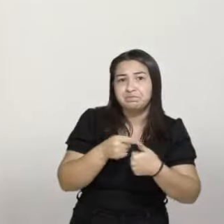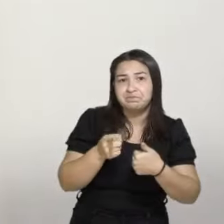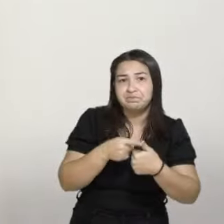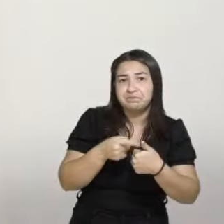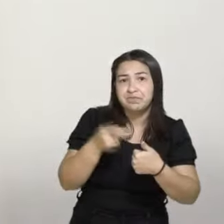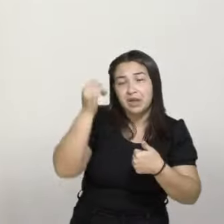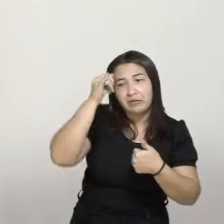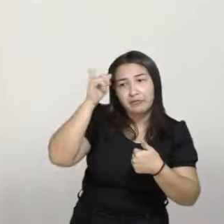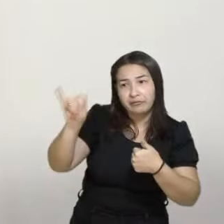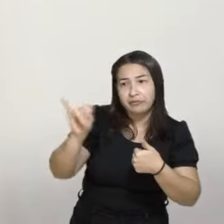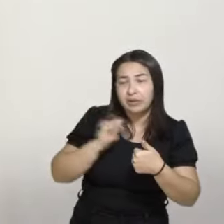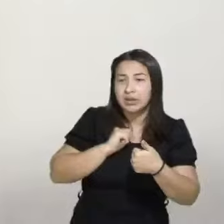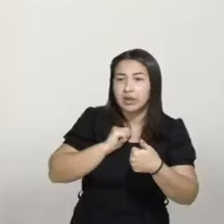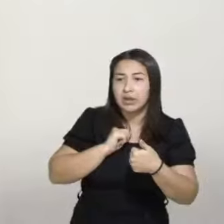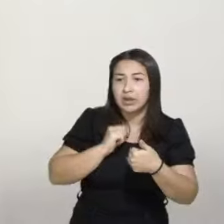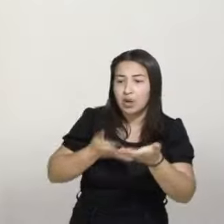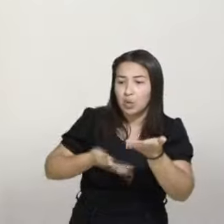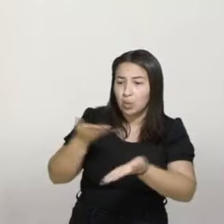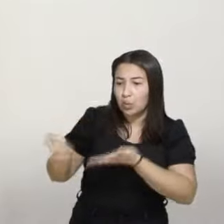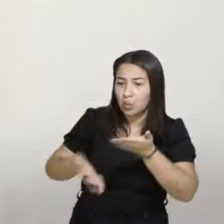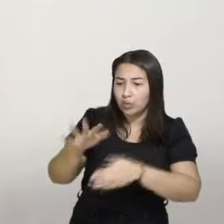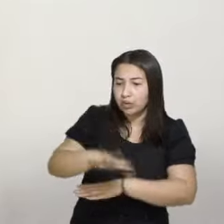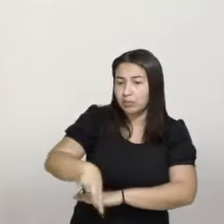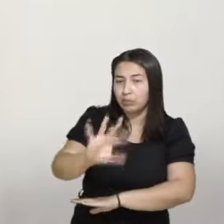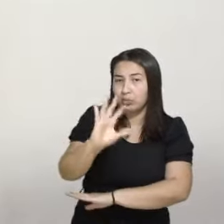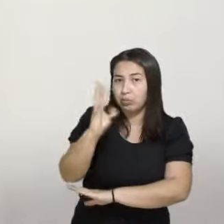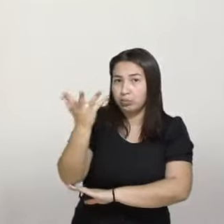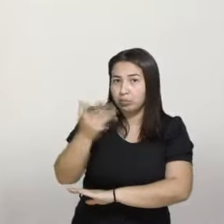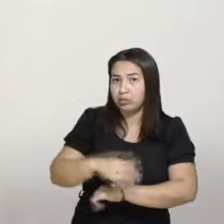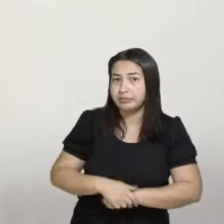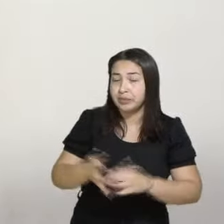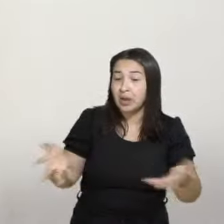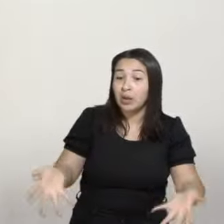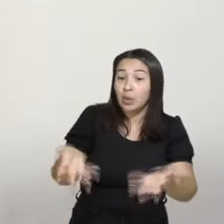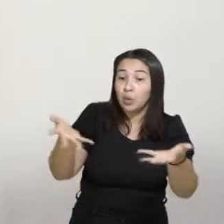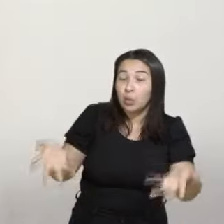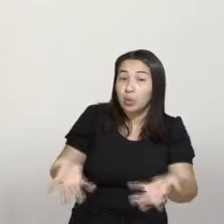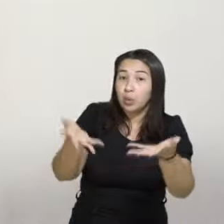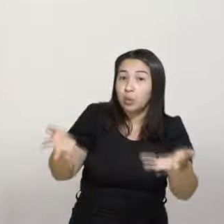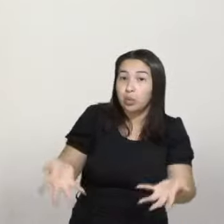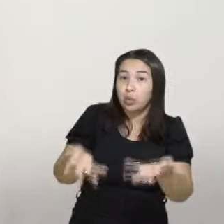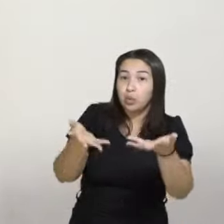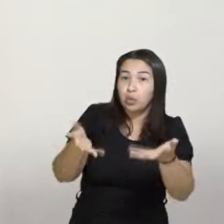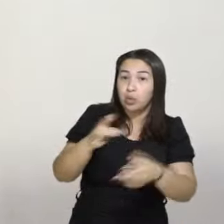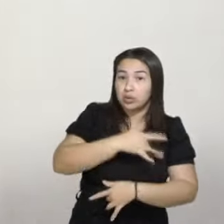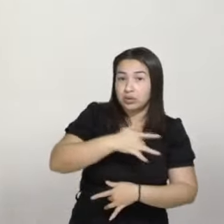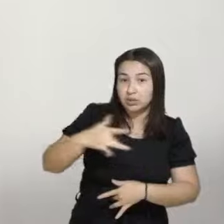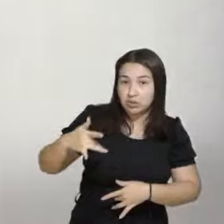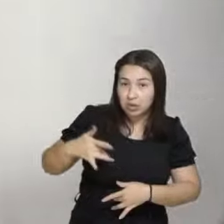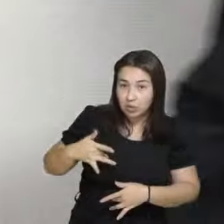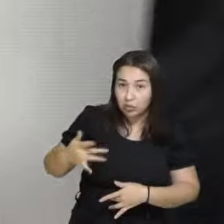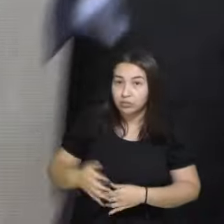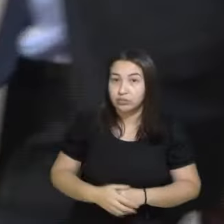prevenção ou preservação ambiental, promoção da saúde,